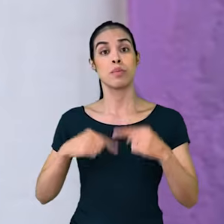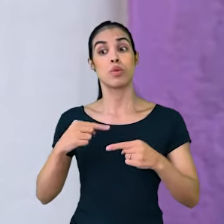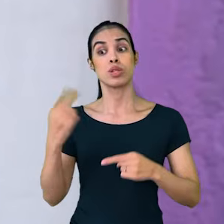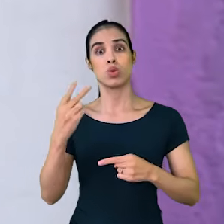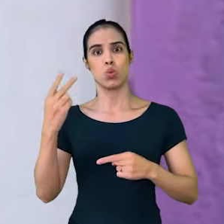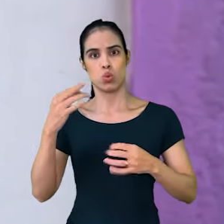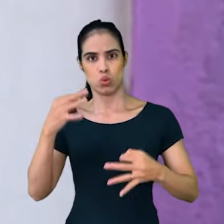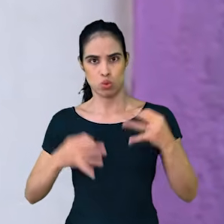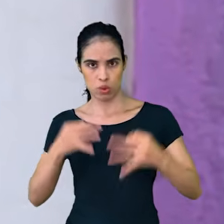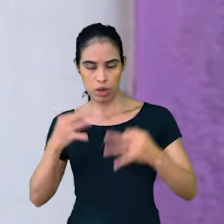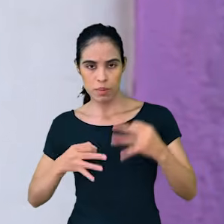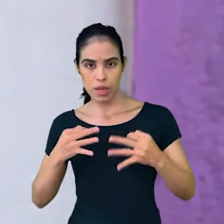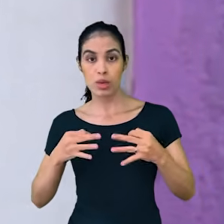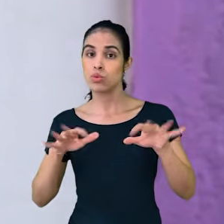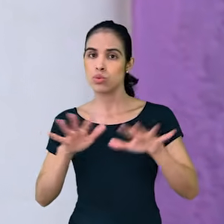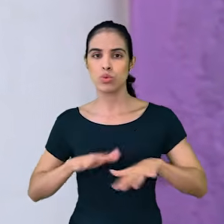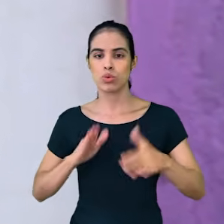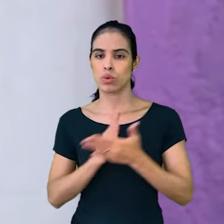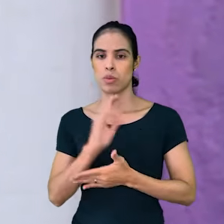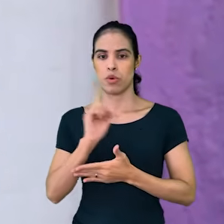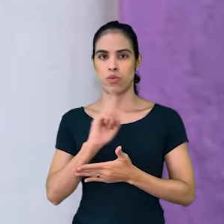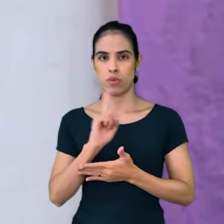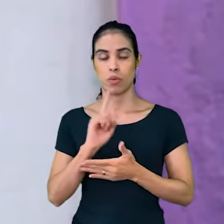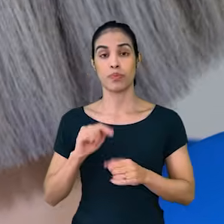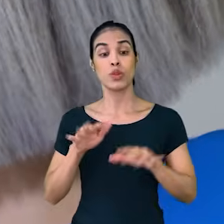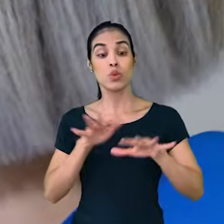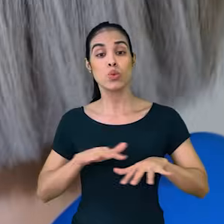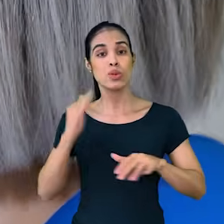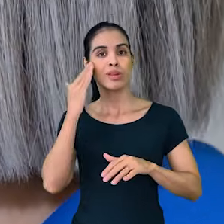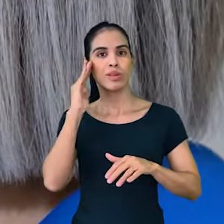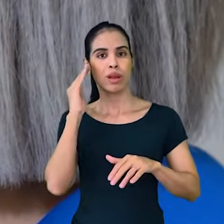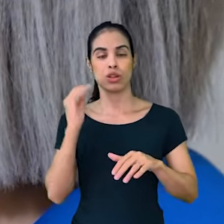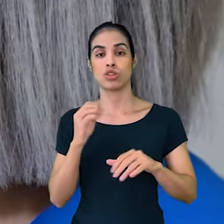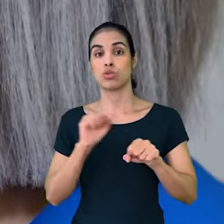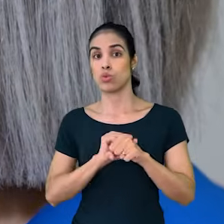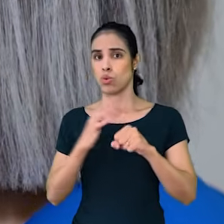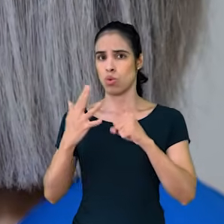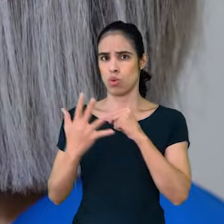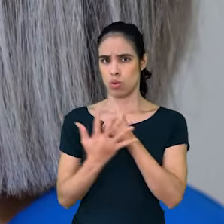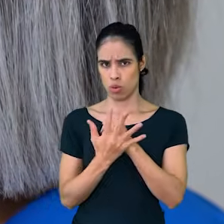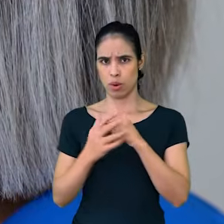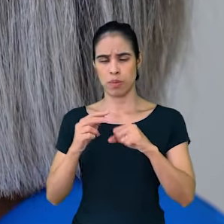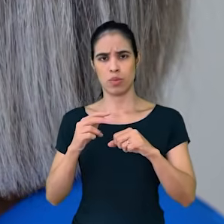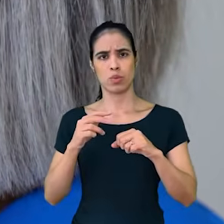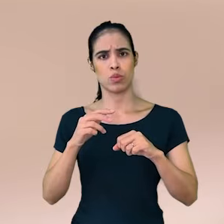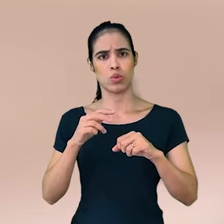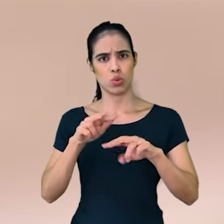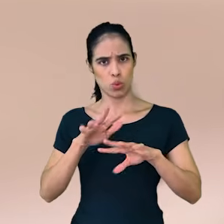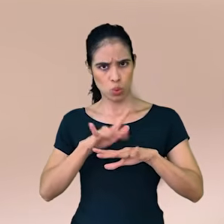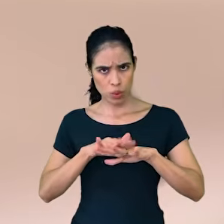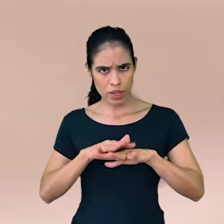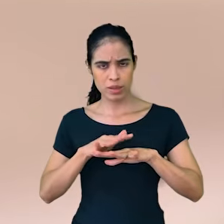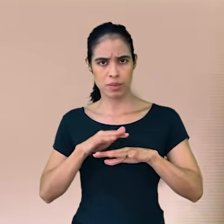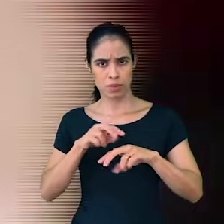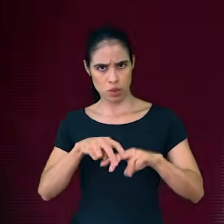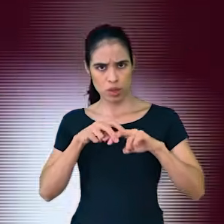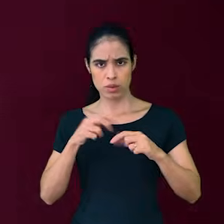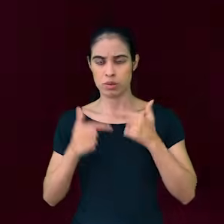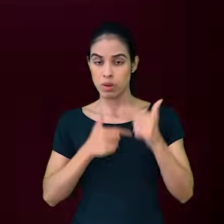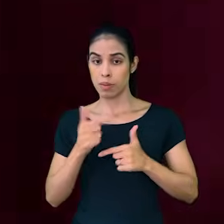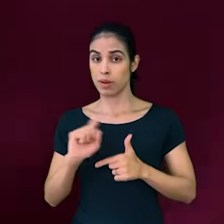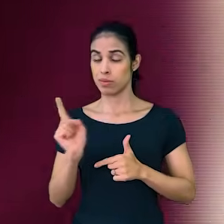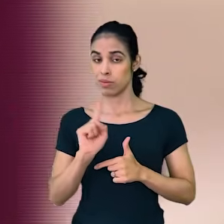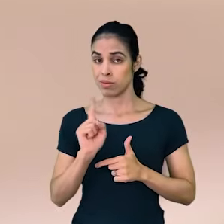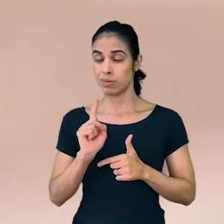graus. O entendimento foi que a Covid-19 não é classificada como doença ocupacional. Também não foi